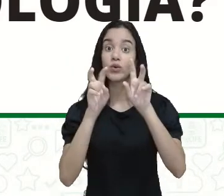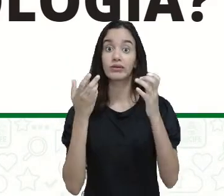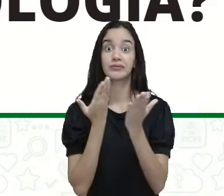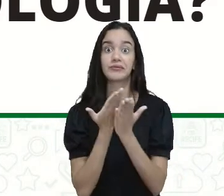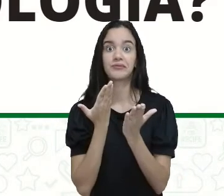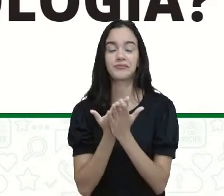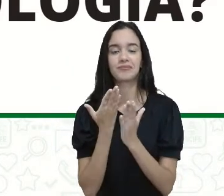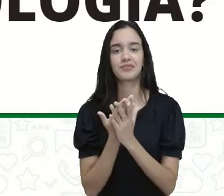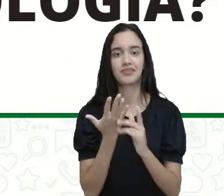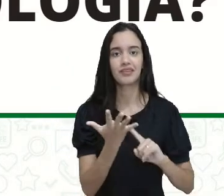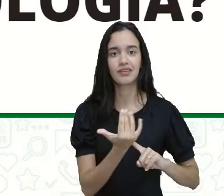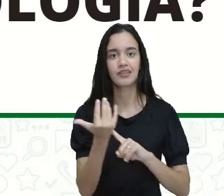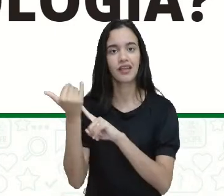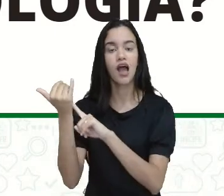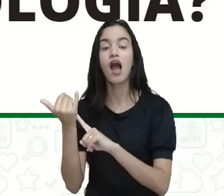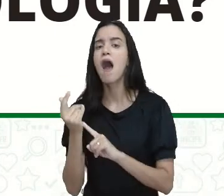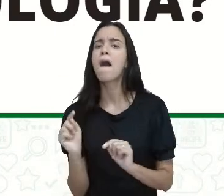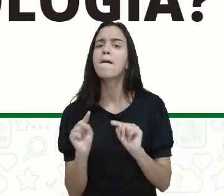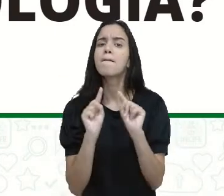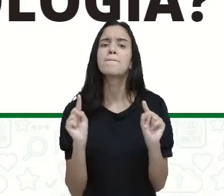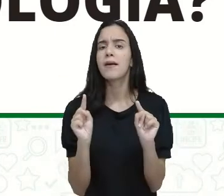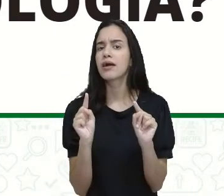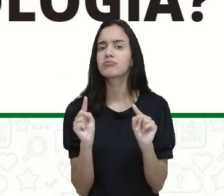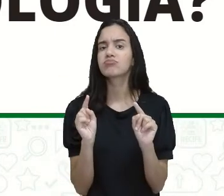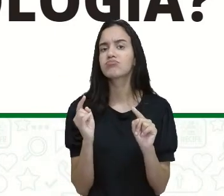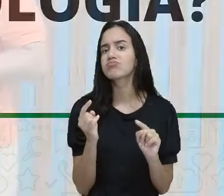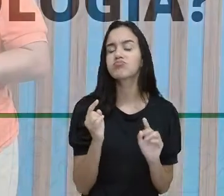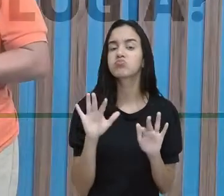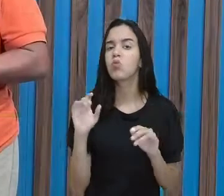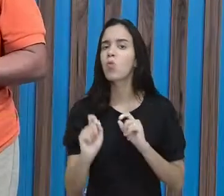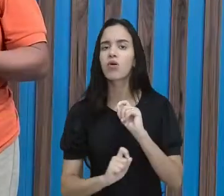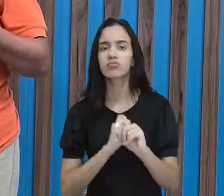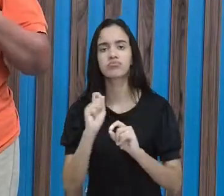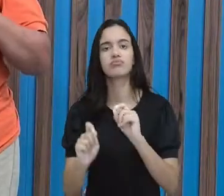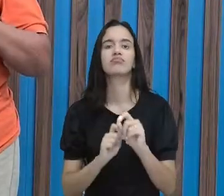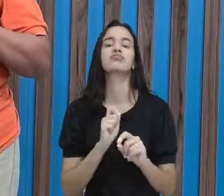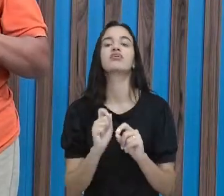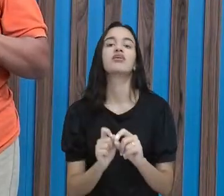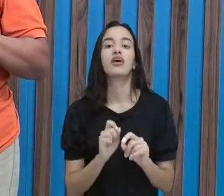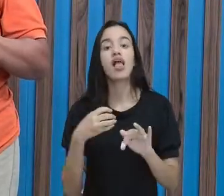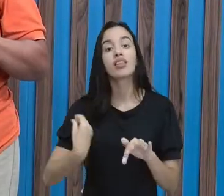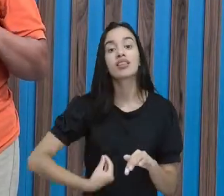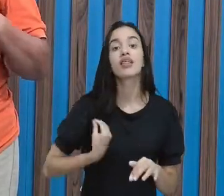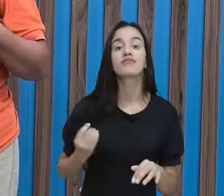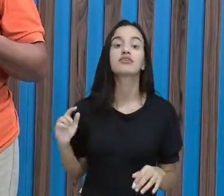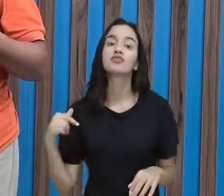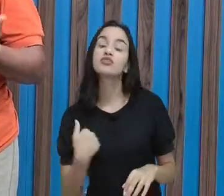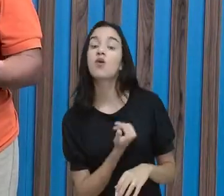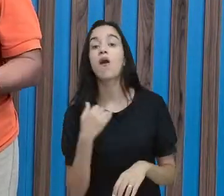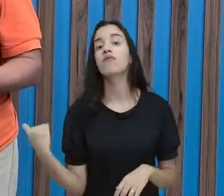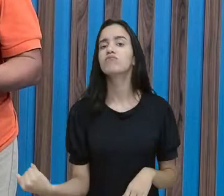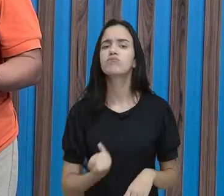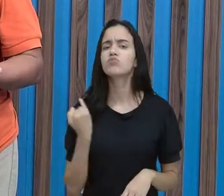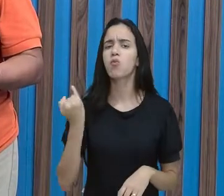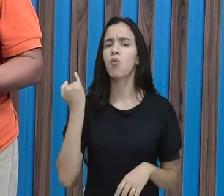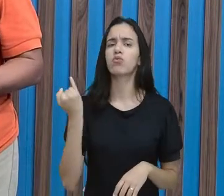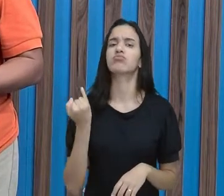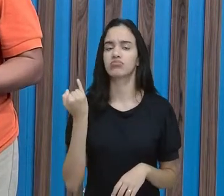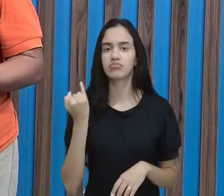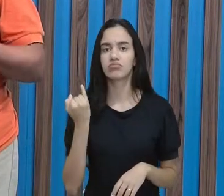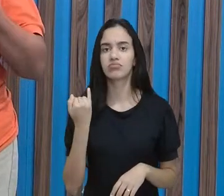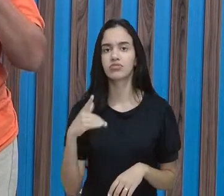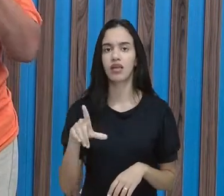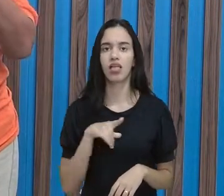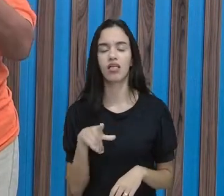né? Tecnologia. Mas o que é essa tecnologia? E na vida da gente, qual é a importância que ela